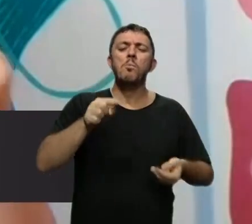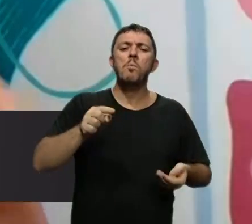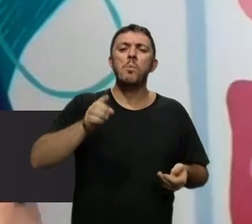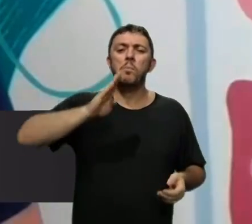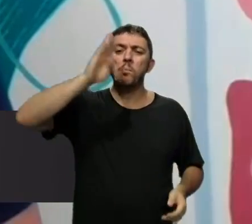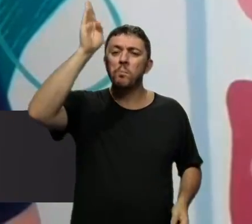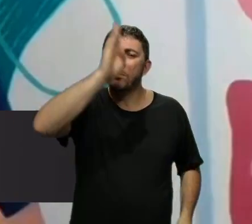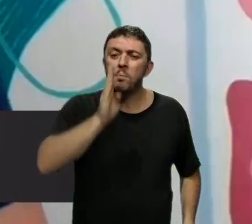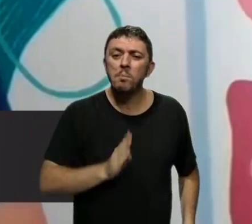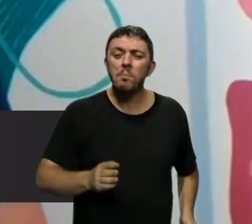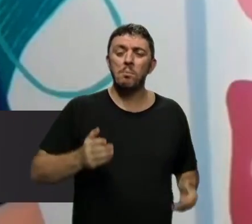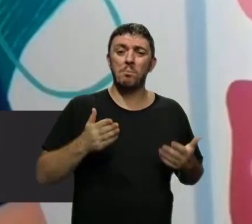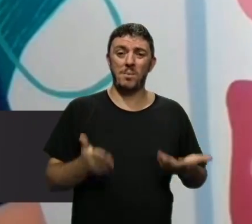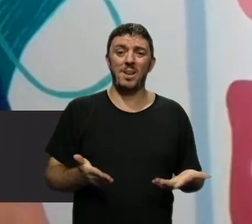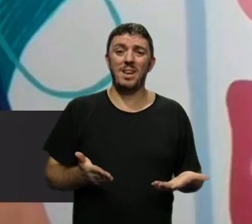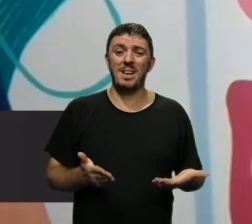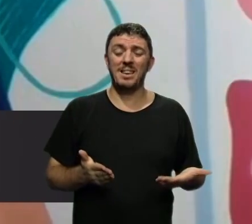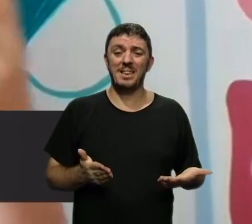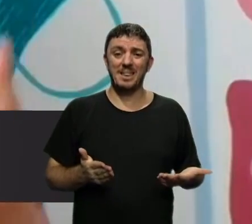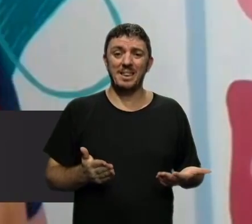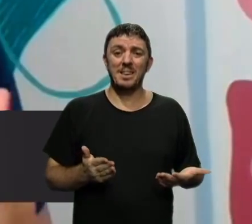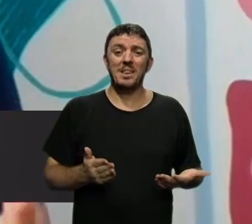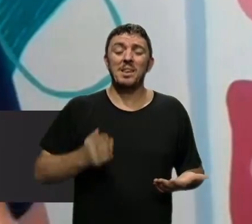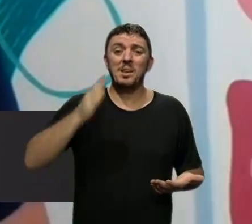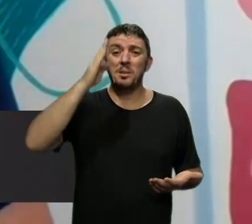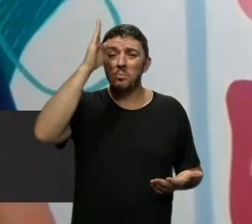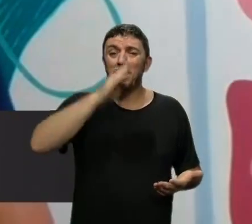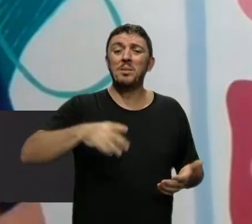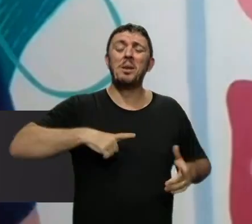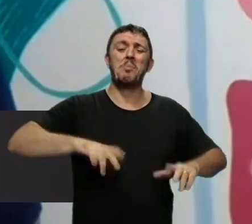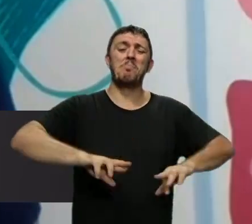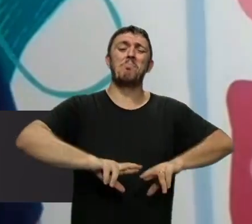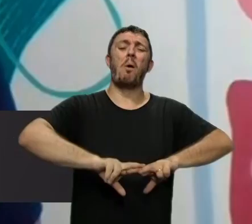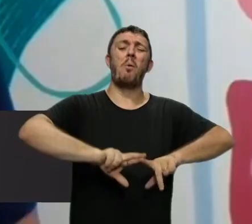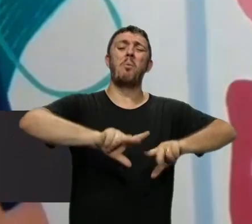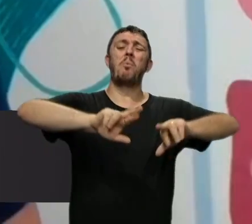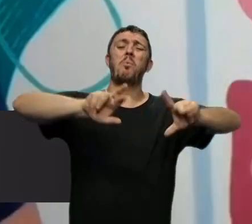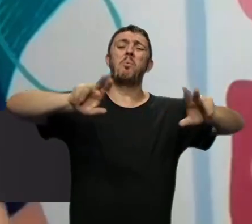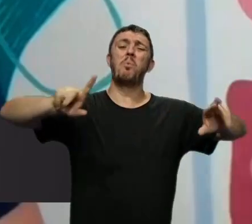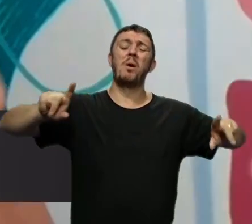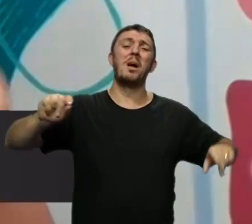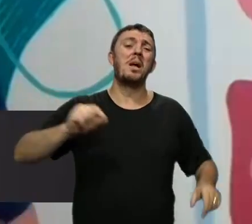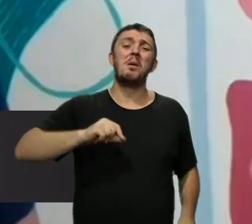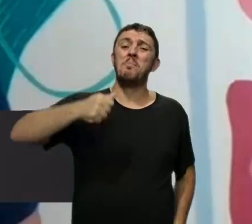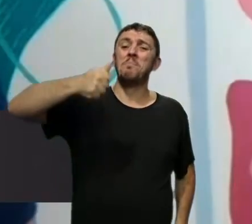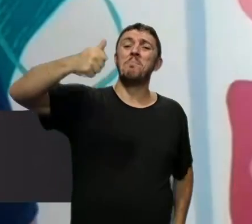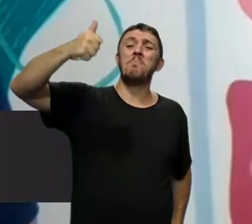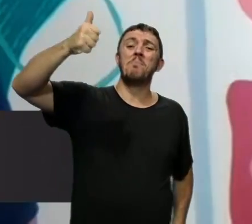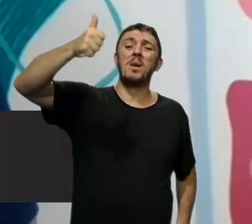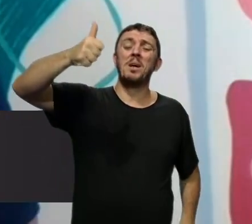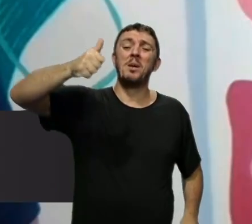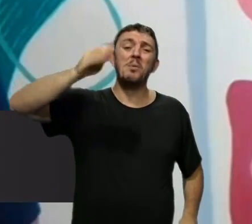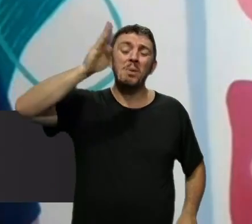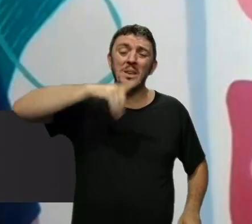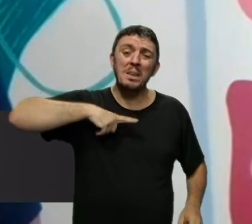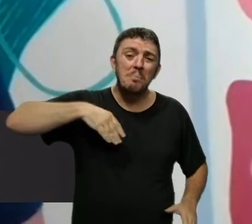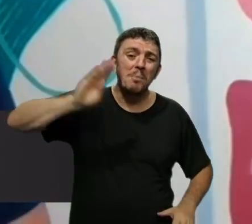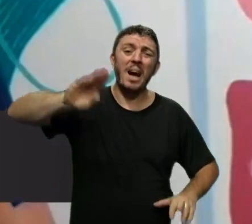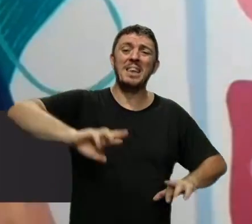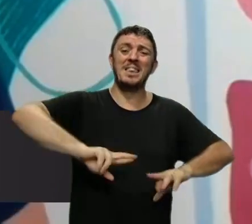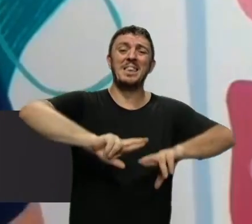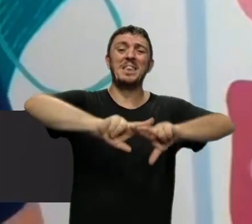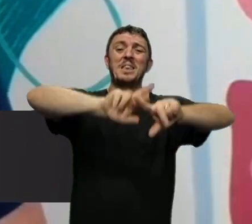Brasil, onde a biodiversidade é a maior do planeta, a gente está no país com a maior biodiversidade do